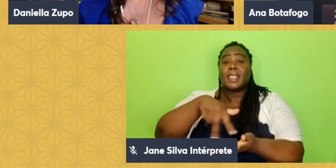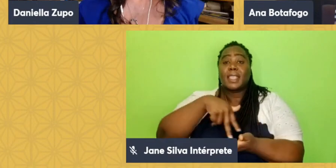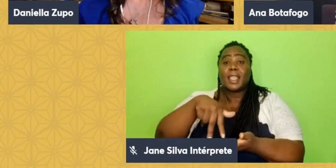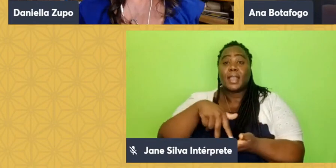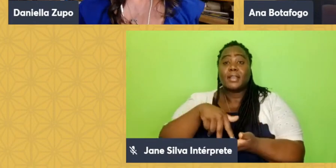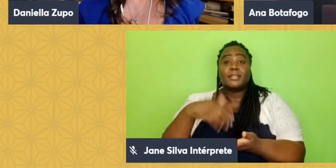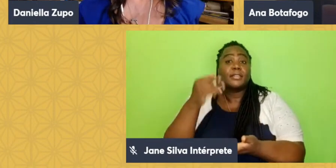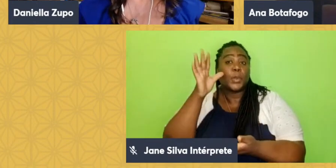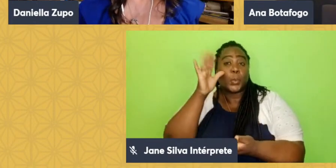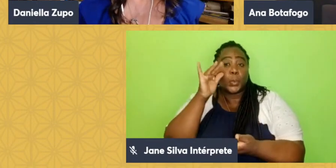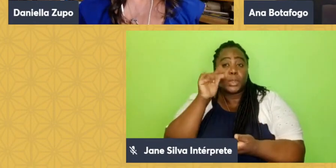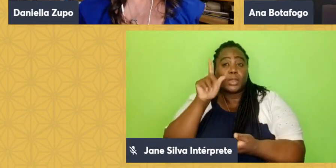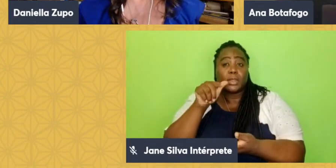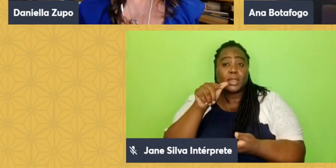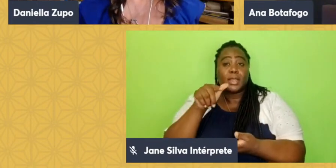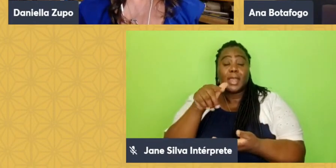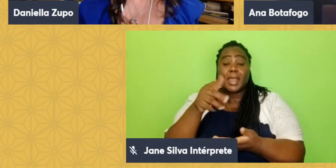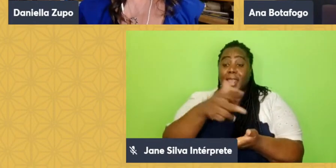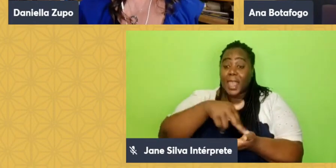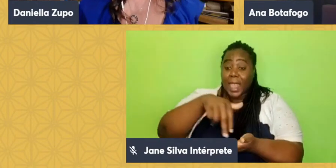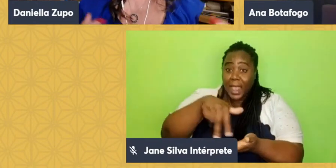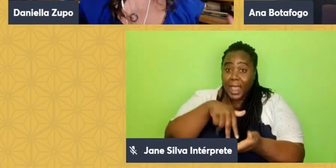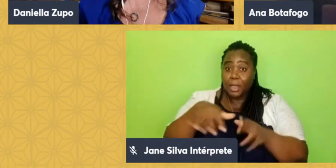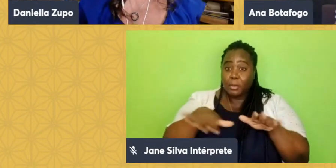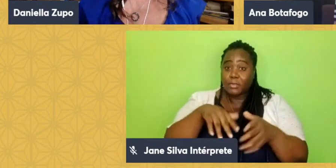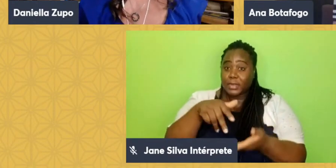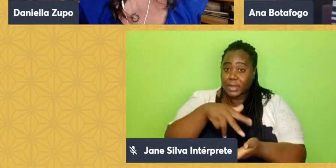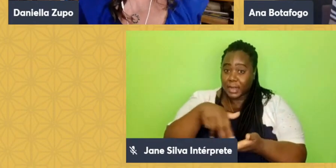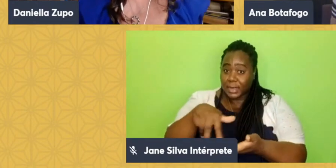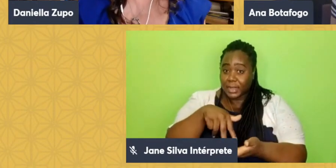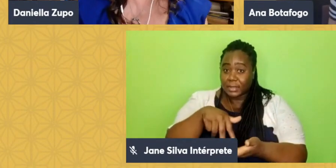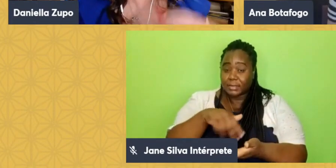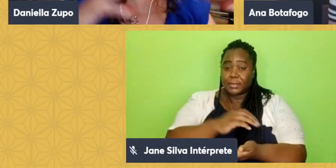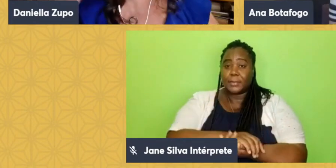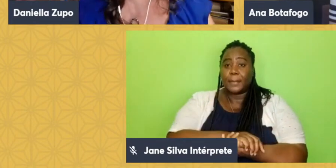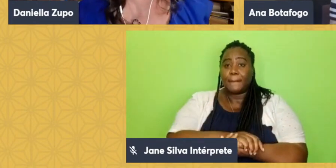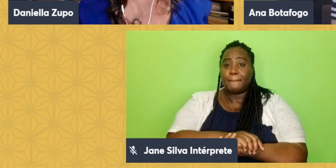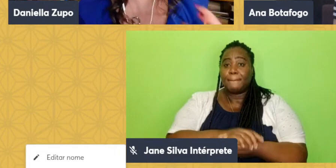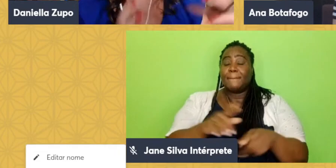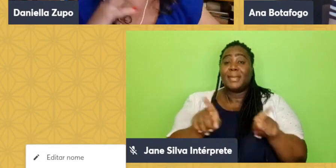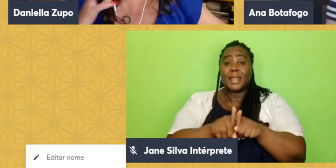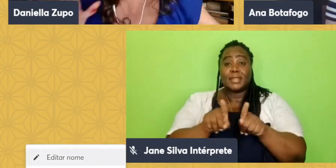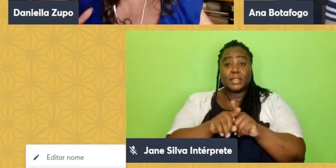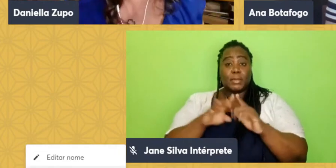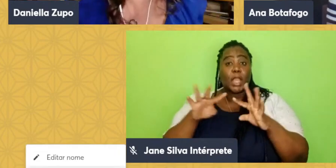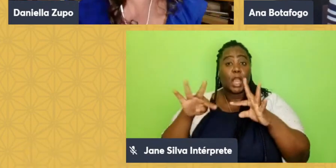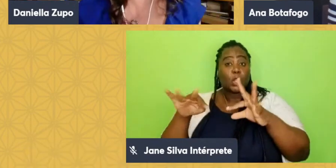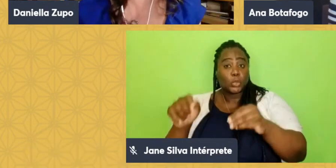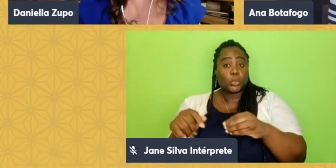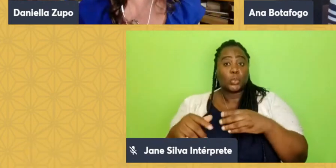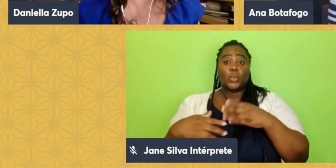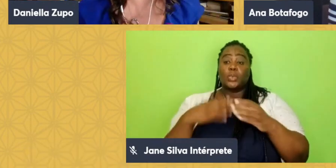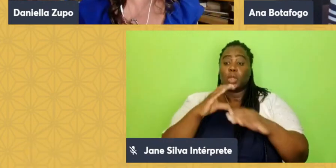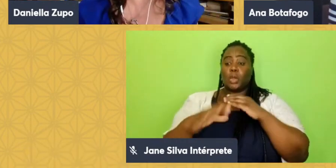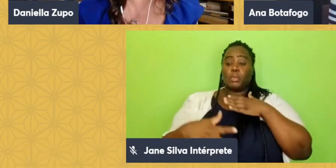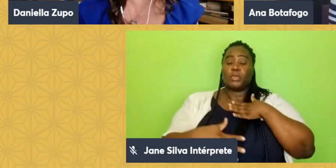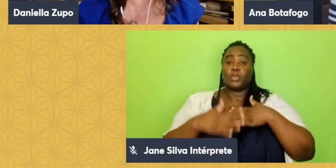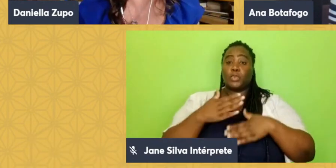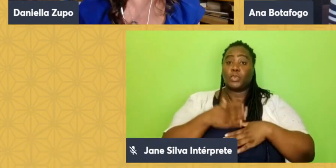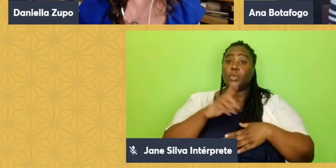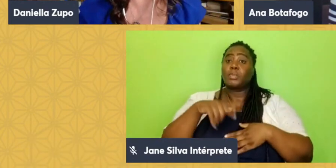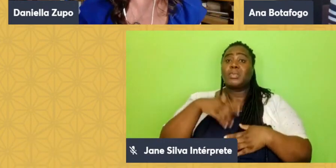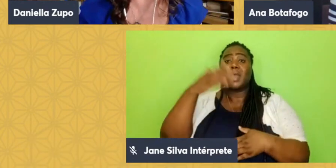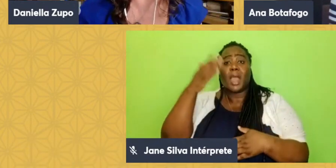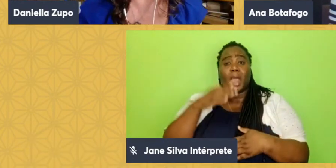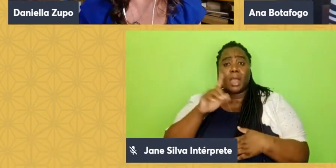e O interessante é que o movimento da dança é e consequentemente toda essa comunicação corporal que você ser filho eu tô